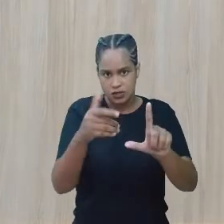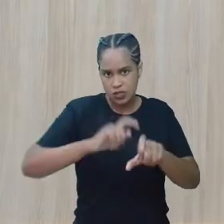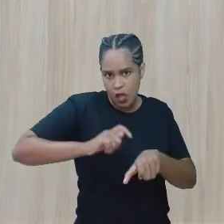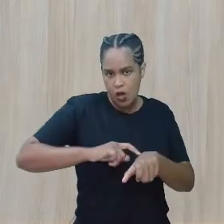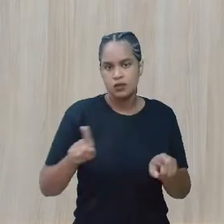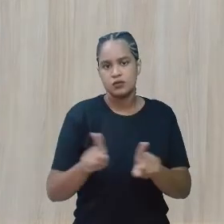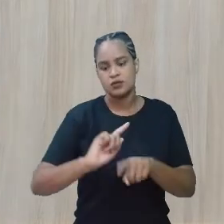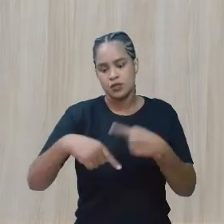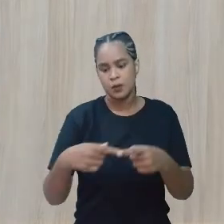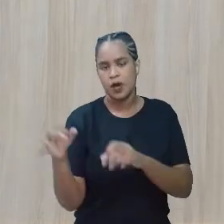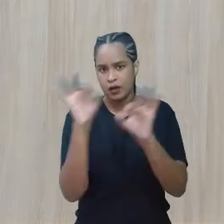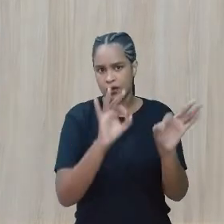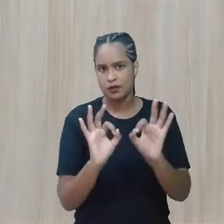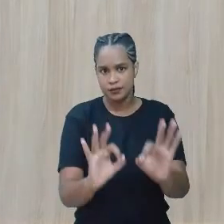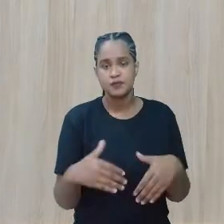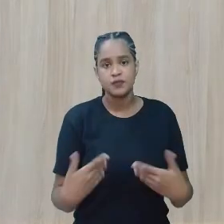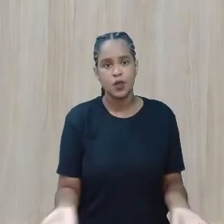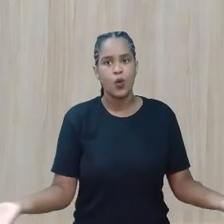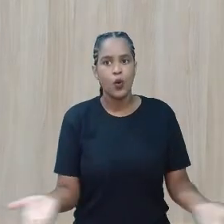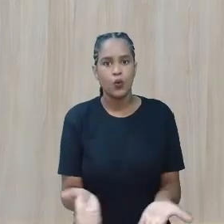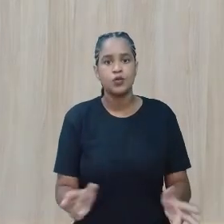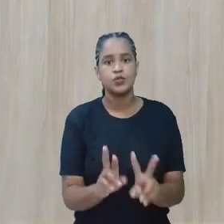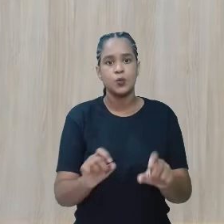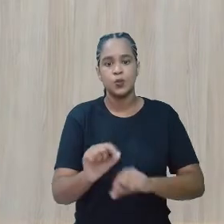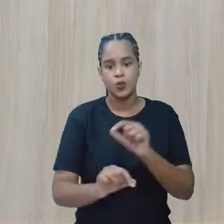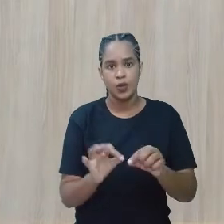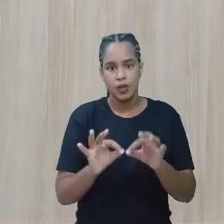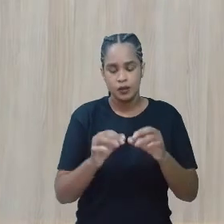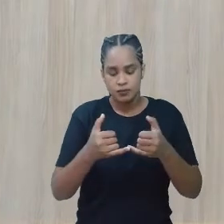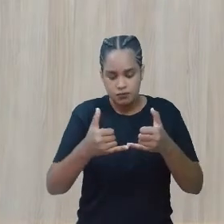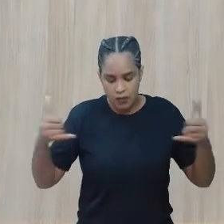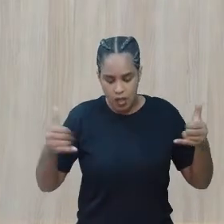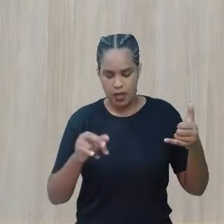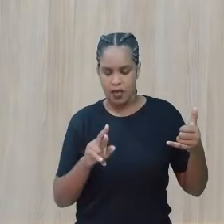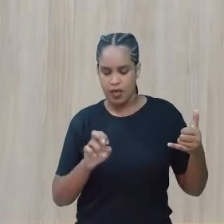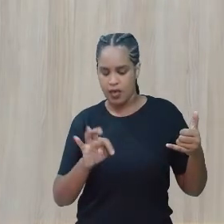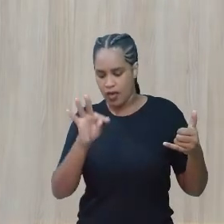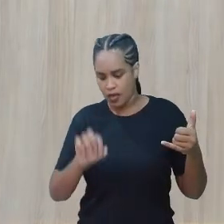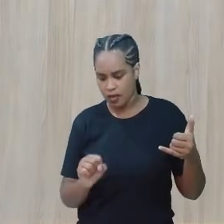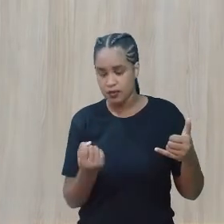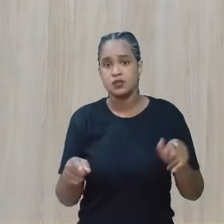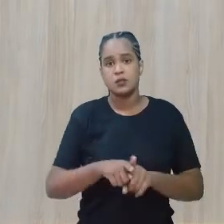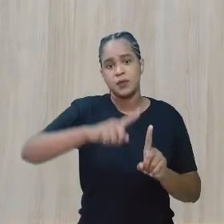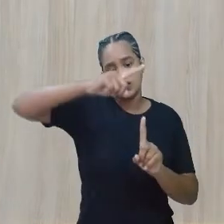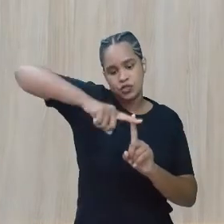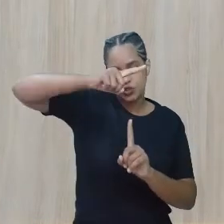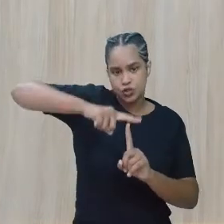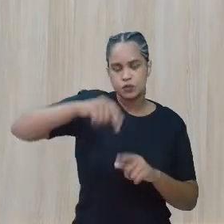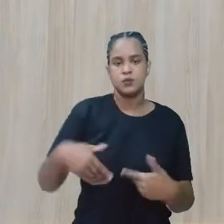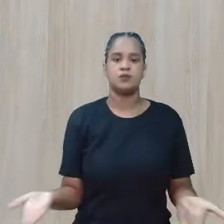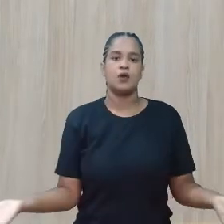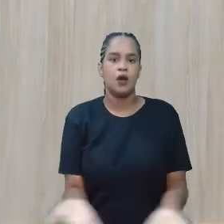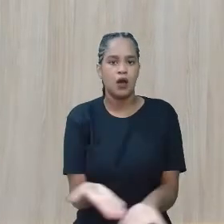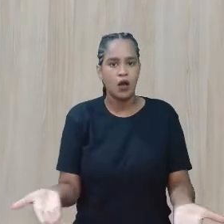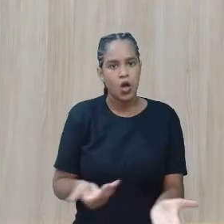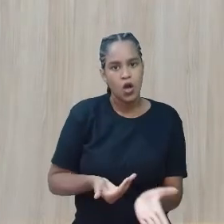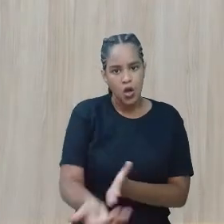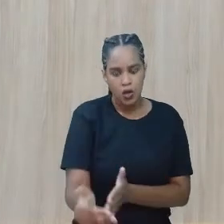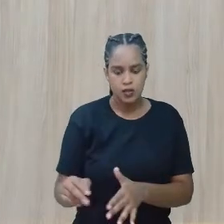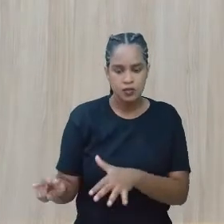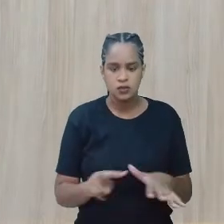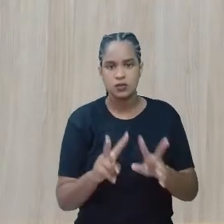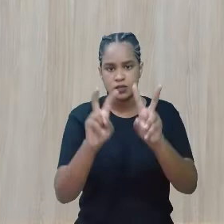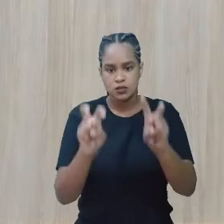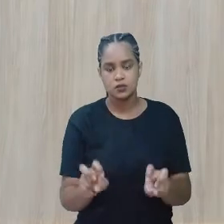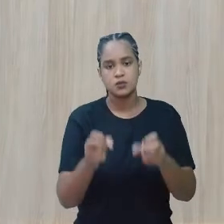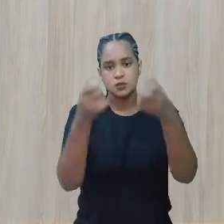Então vamos embora. Hoje nós vamos falar sobre retas e também as suas classificações, tá bom? Então vamos dar início a essa semana